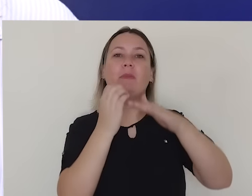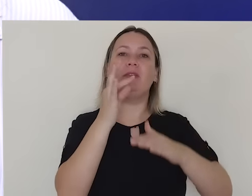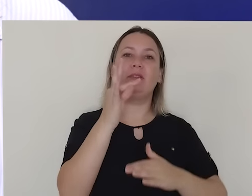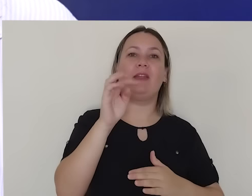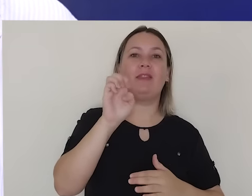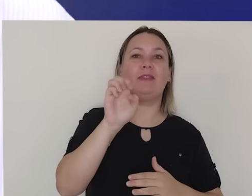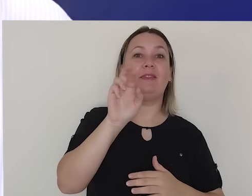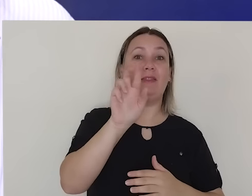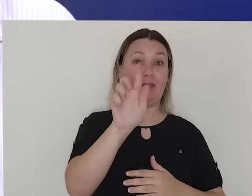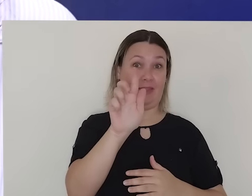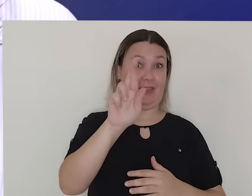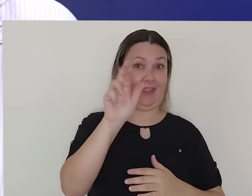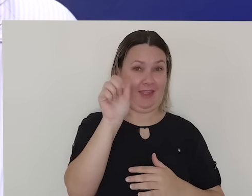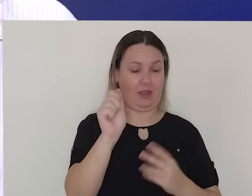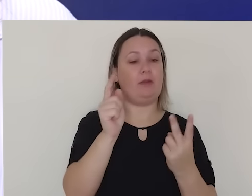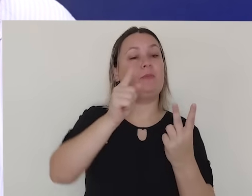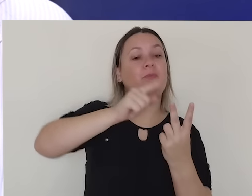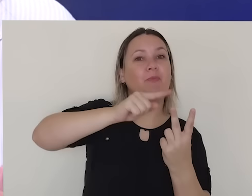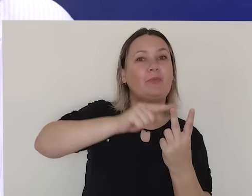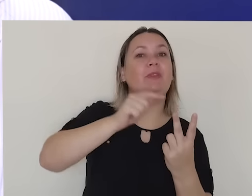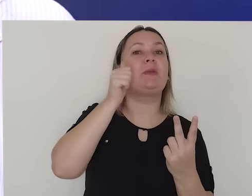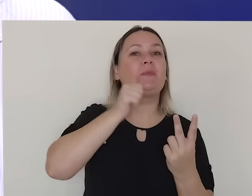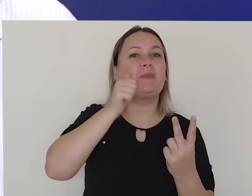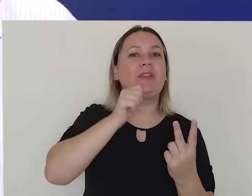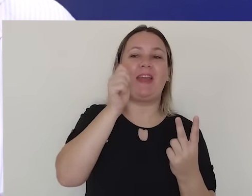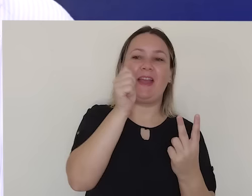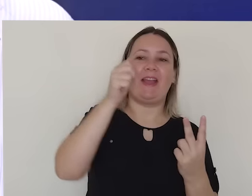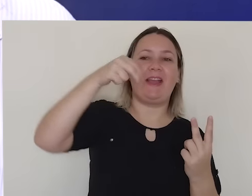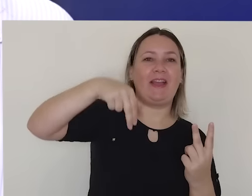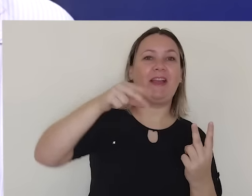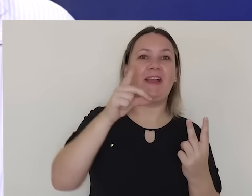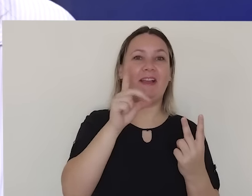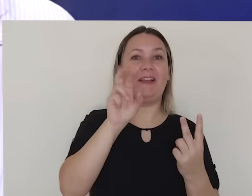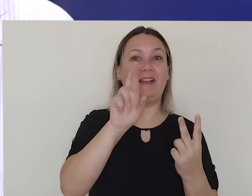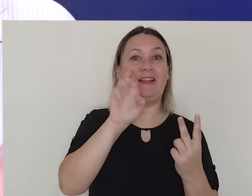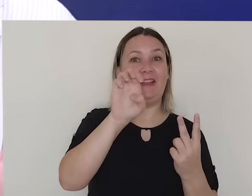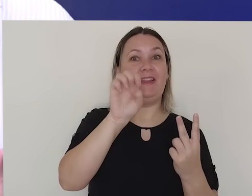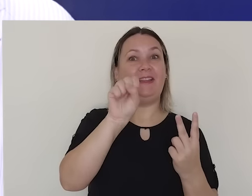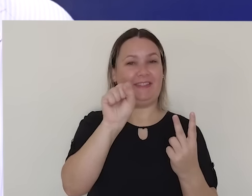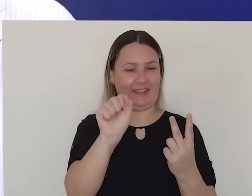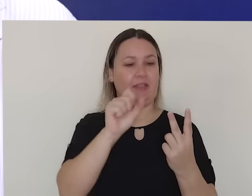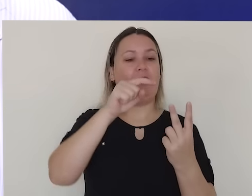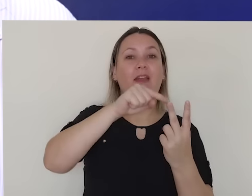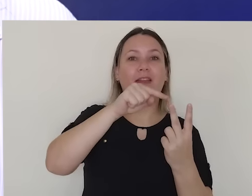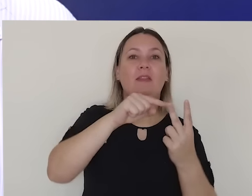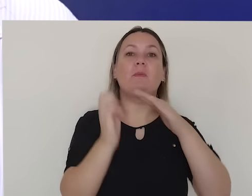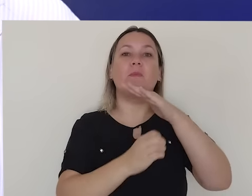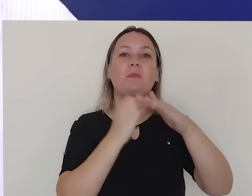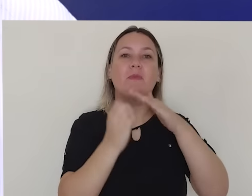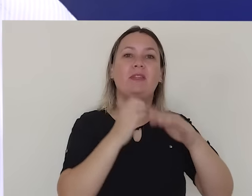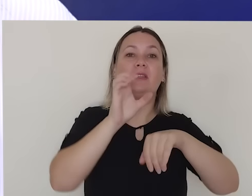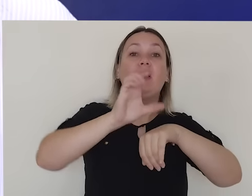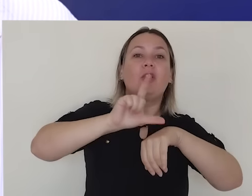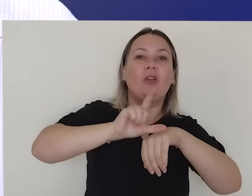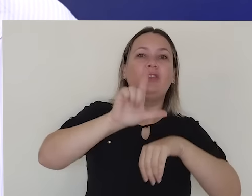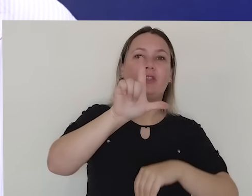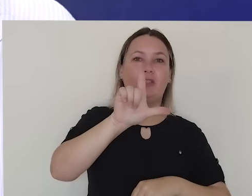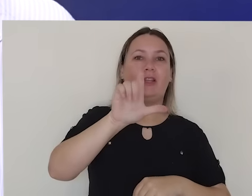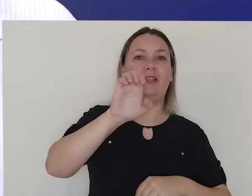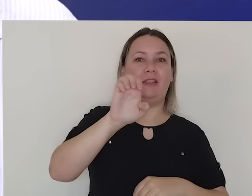segmento da área comercial então super bem-vindo Angel Ibanez diretor de suprimentos e SG da Tegra